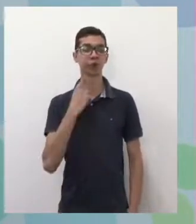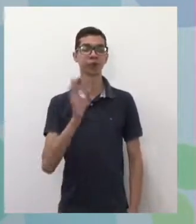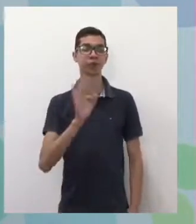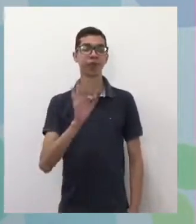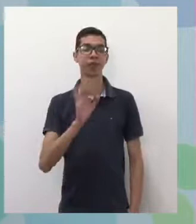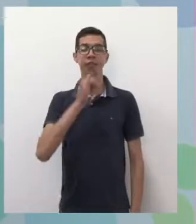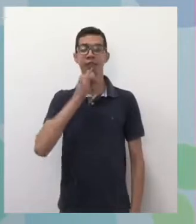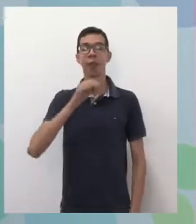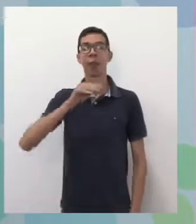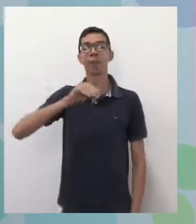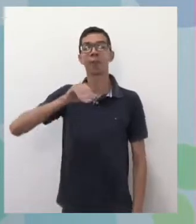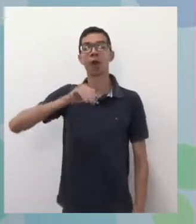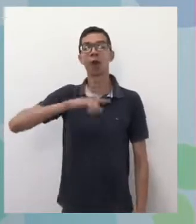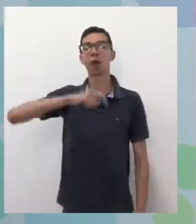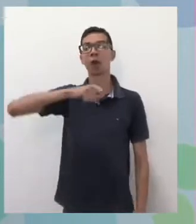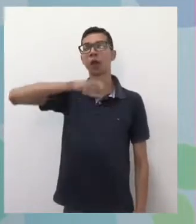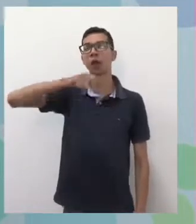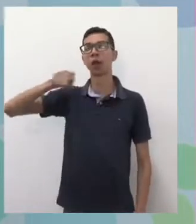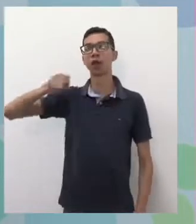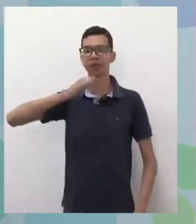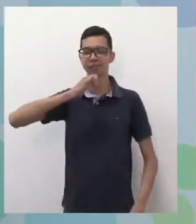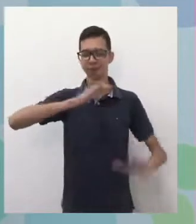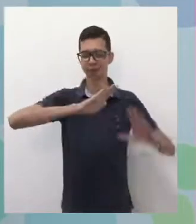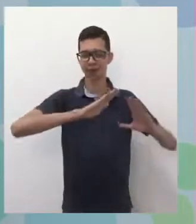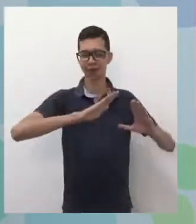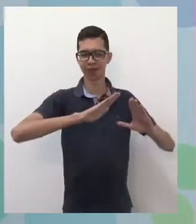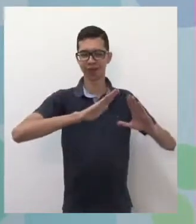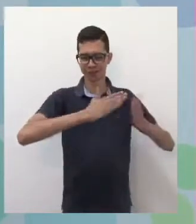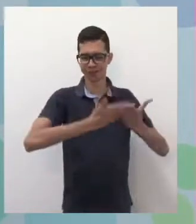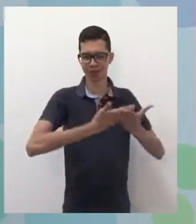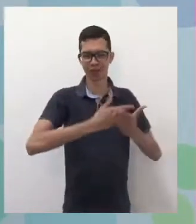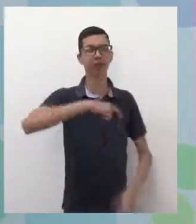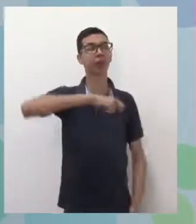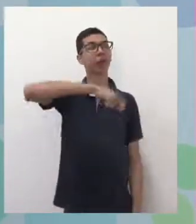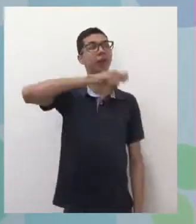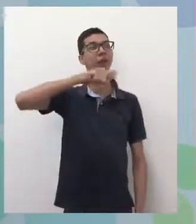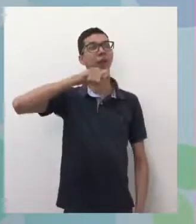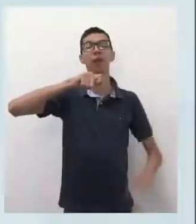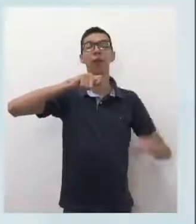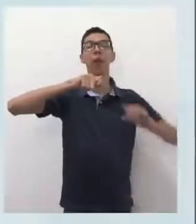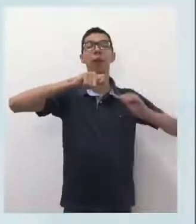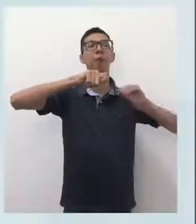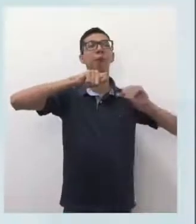Edjoel tá craque nessa parada. Ó, aqui está escrito, então,